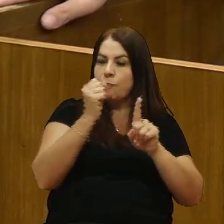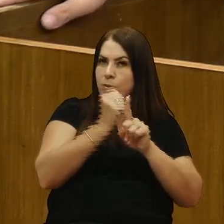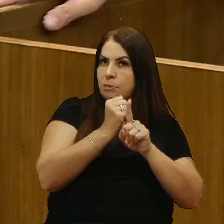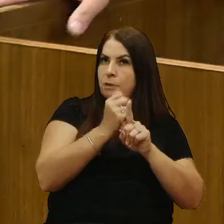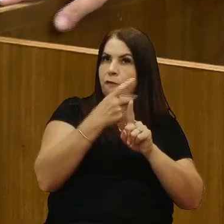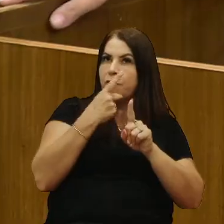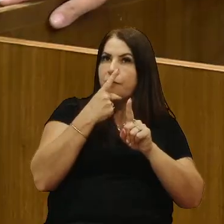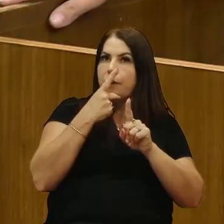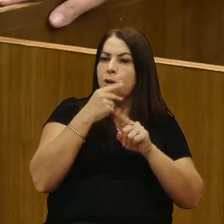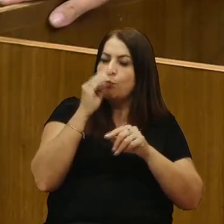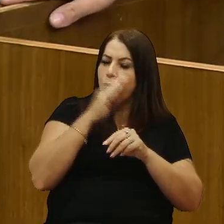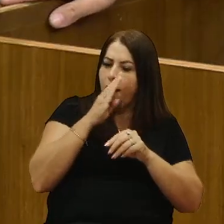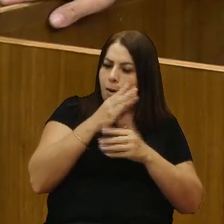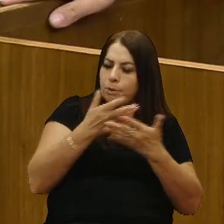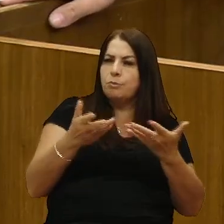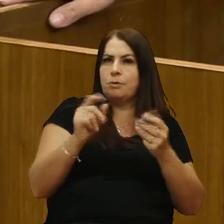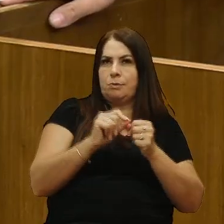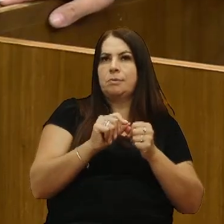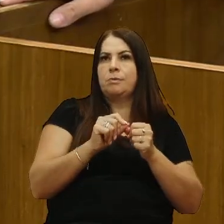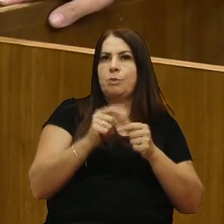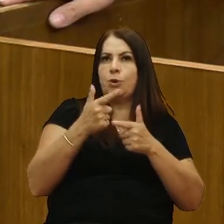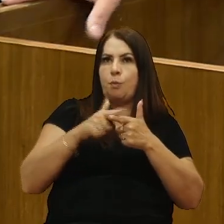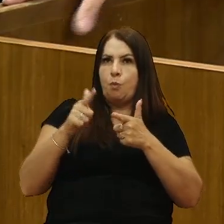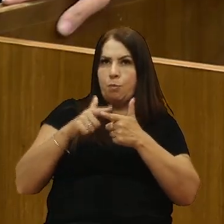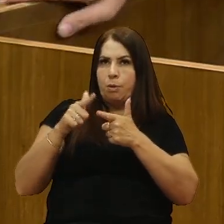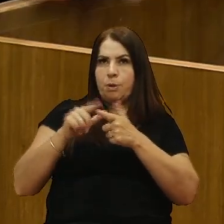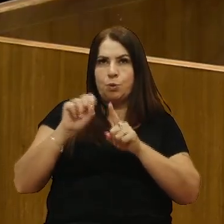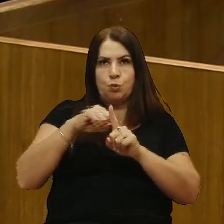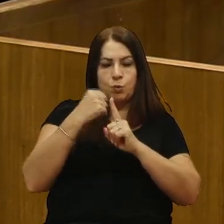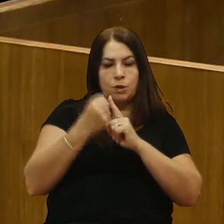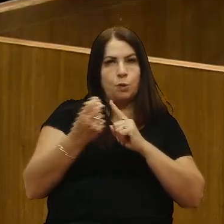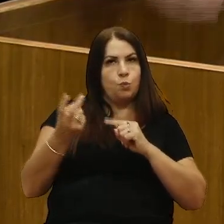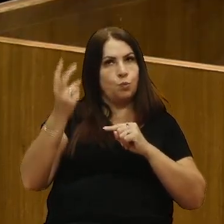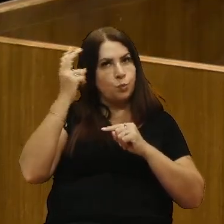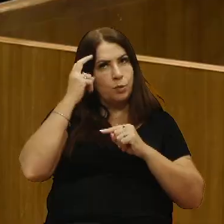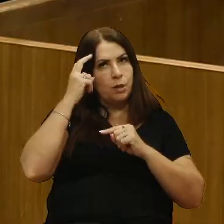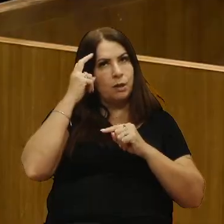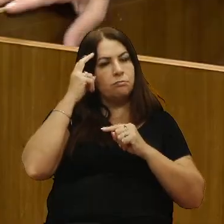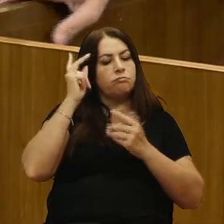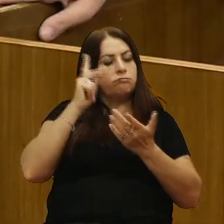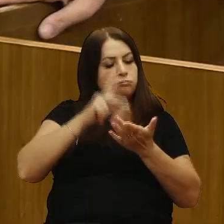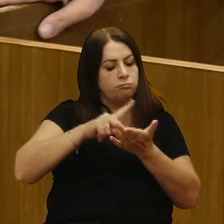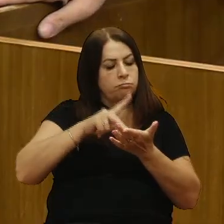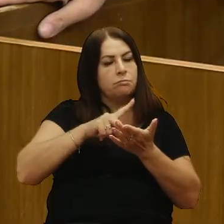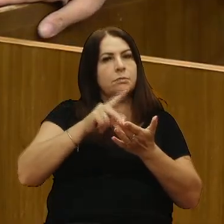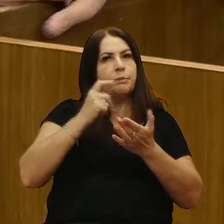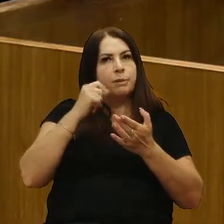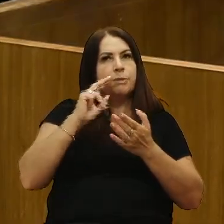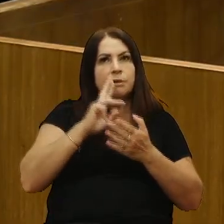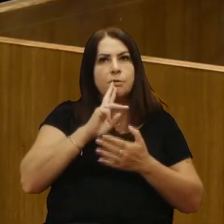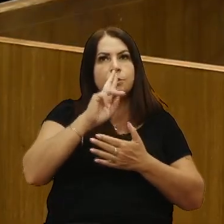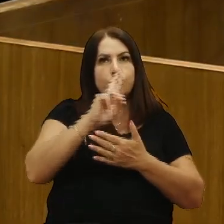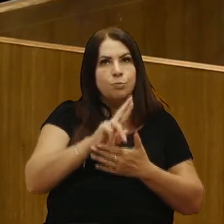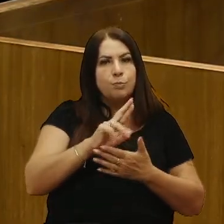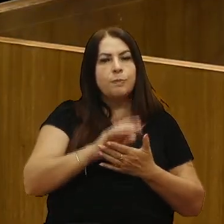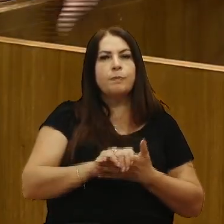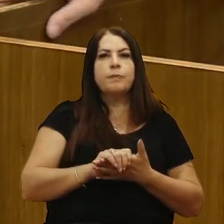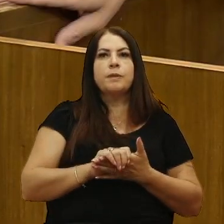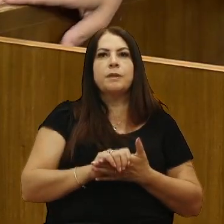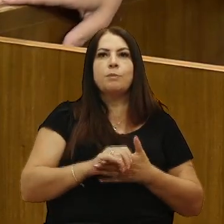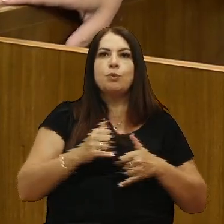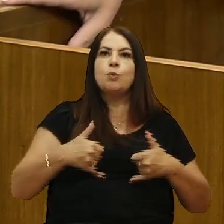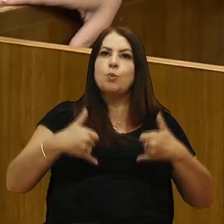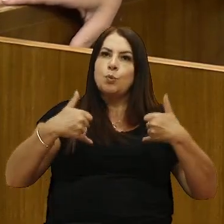como estado de emergência e tratar como um problema social, cultural profundo, que nós precisamos dar respostas. Então, com muito